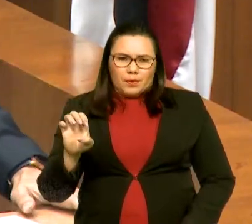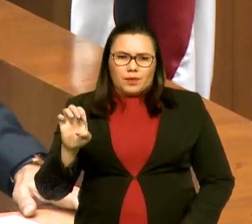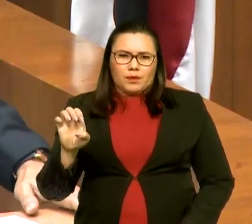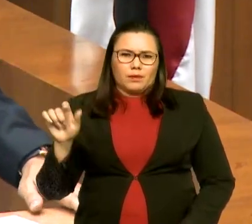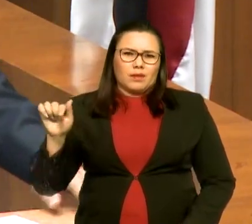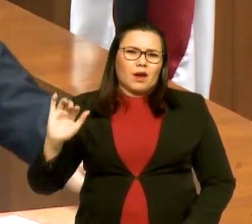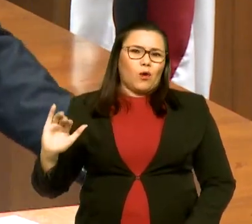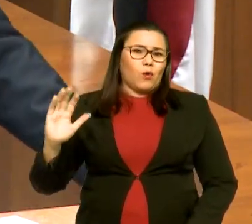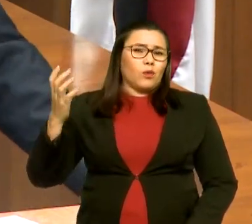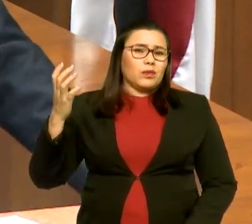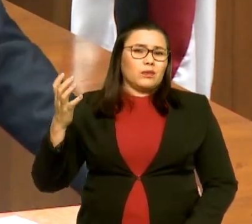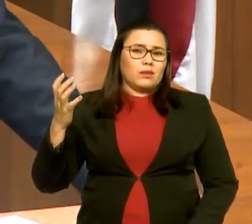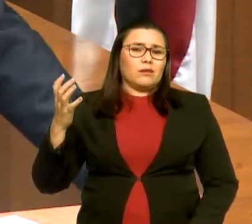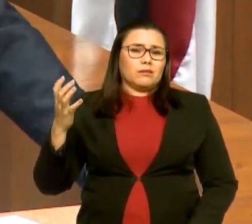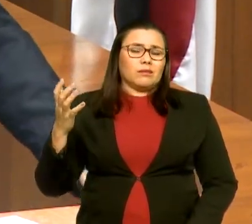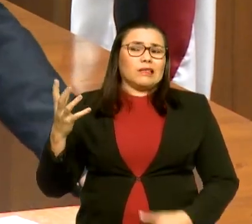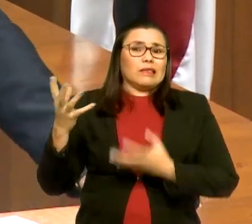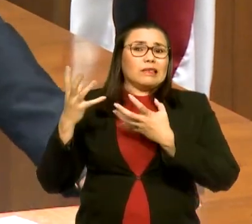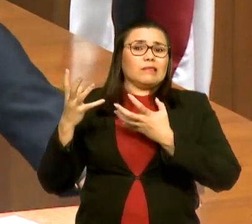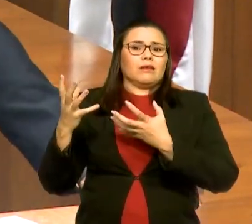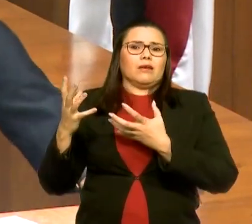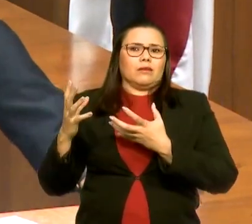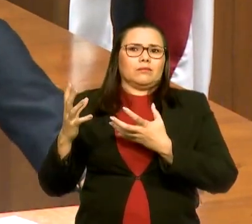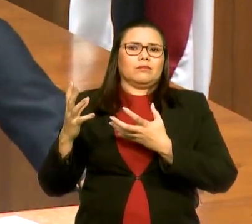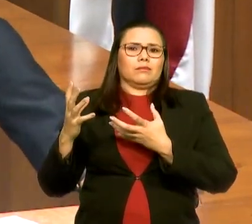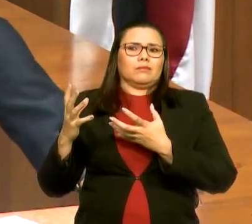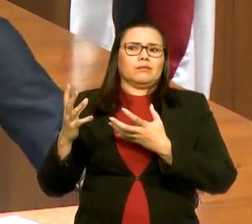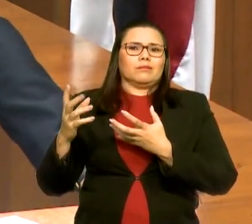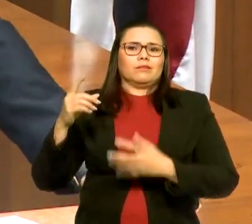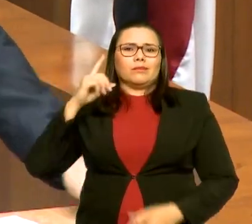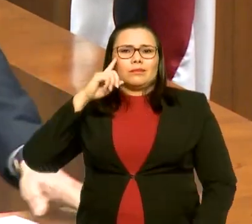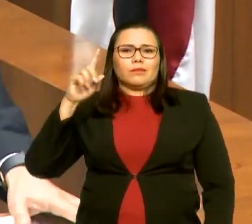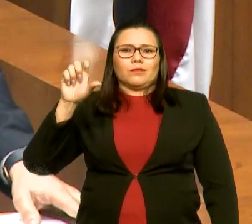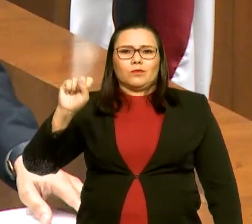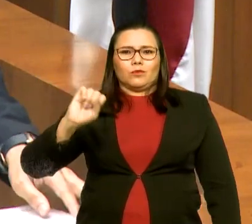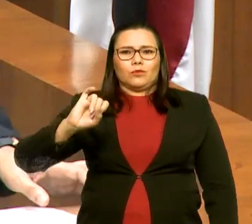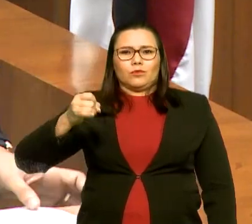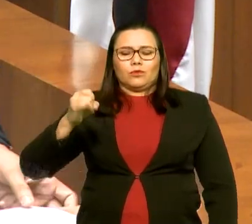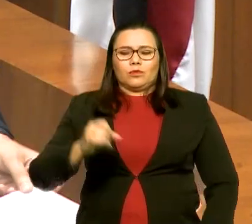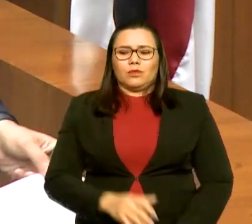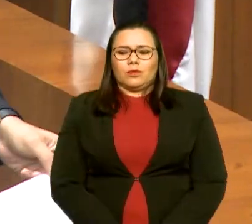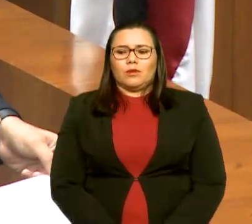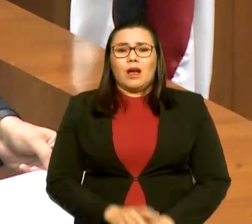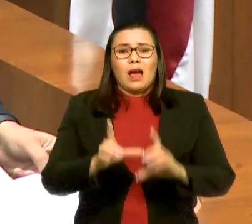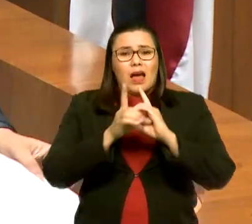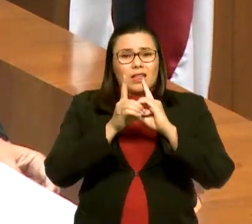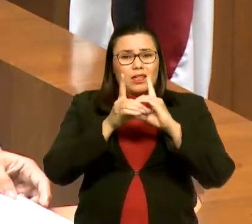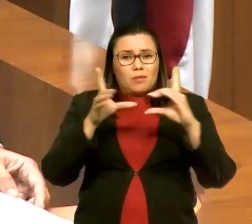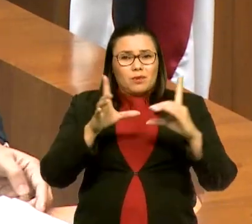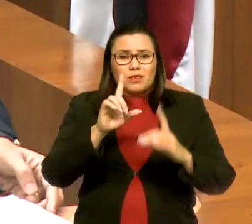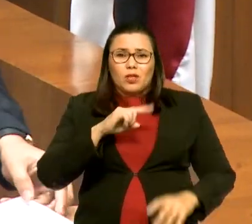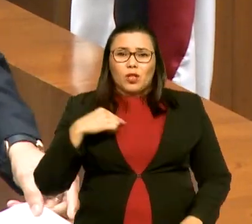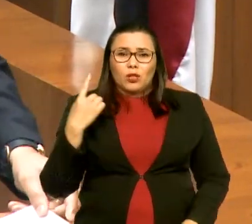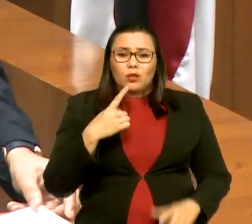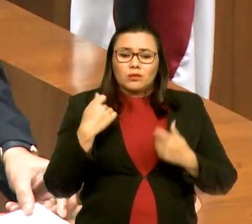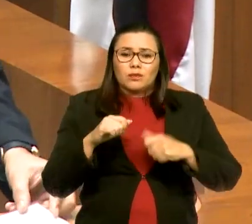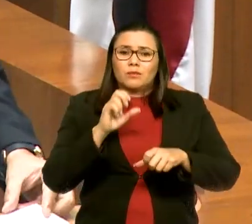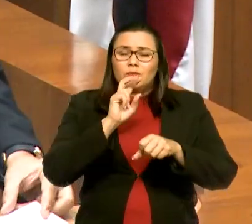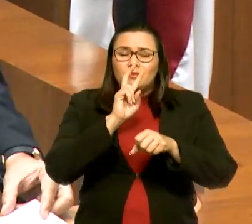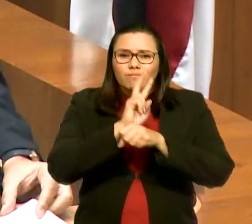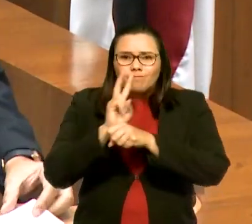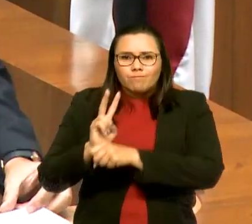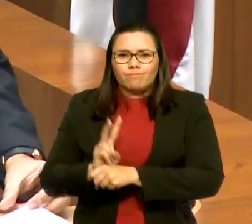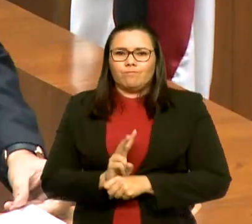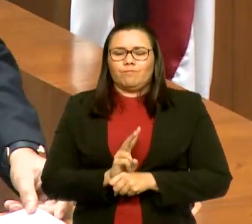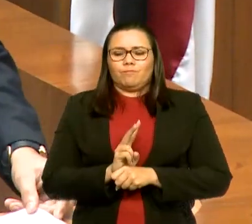ela precisa mais do que nunca ser defendida. Ser defendida. E dizer, deputado Iracema, e